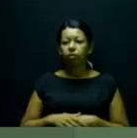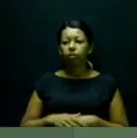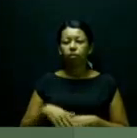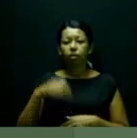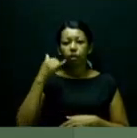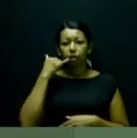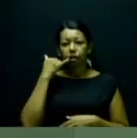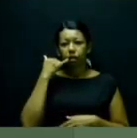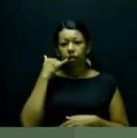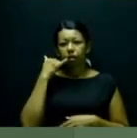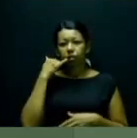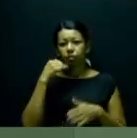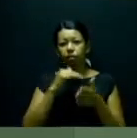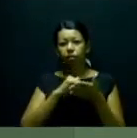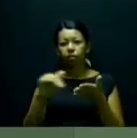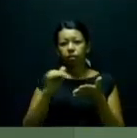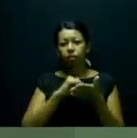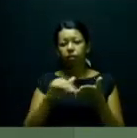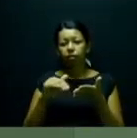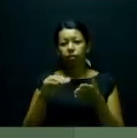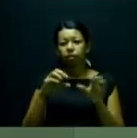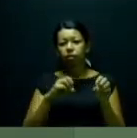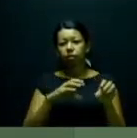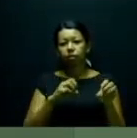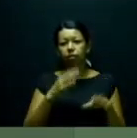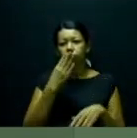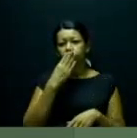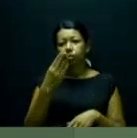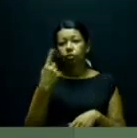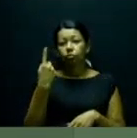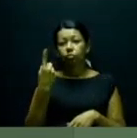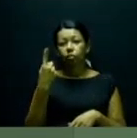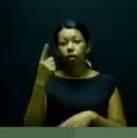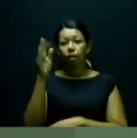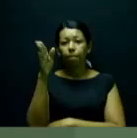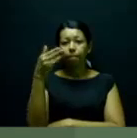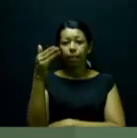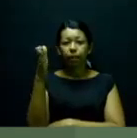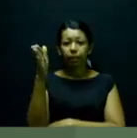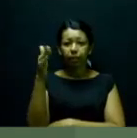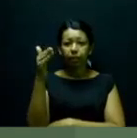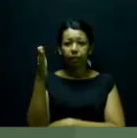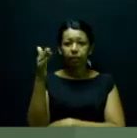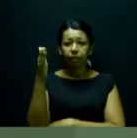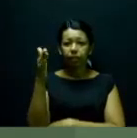para a Secretaria de Educação pedindo uma bandeira, nosso símbolo, né, maior,